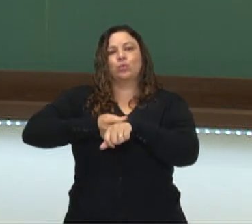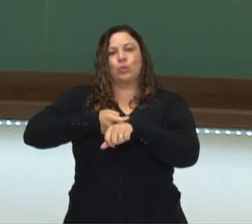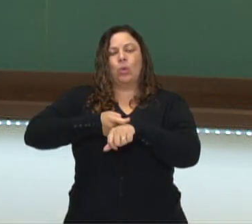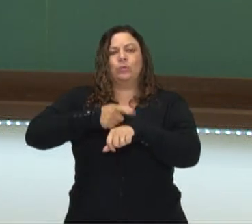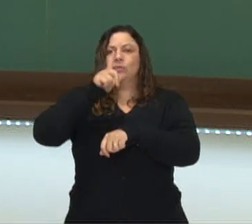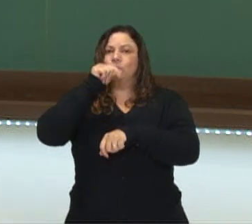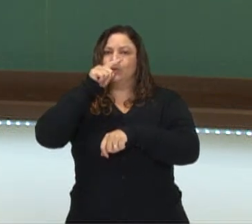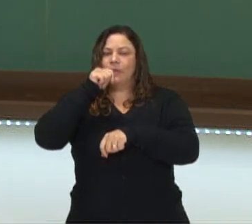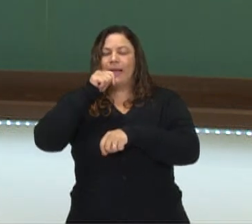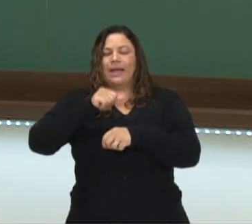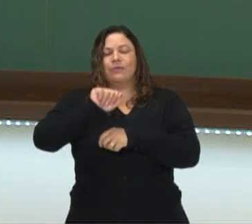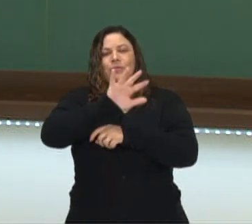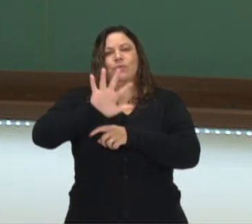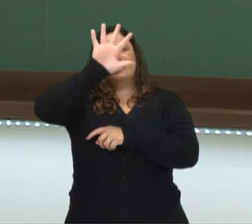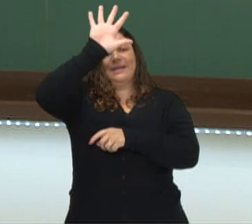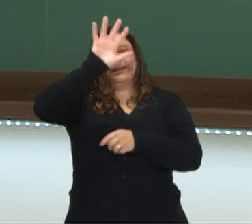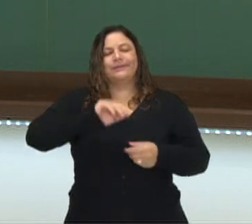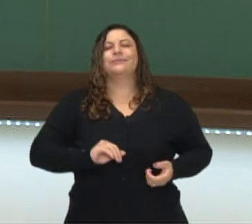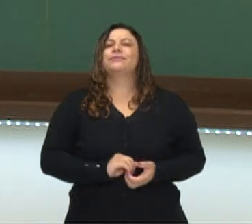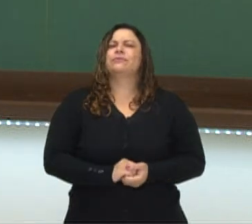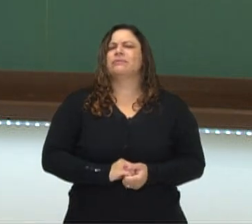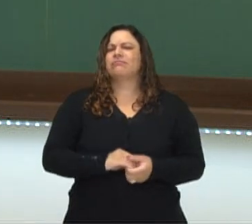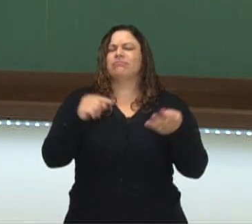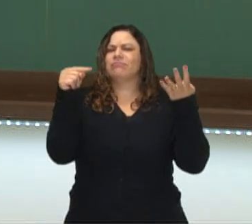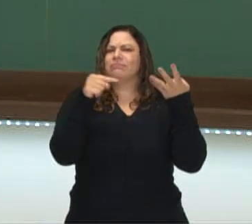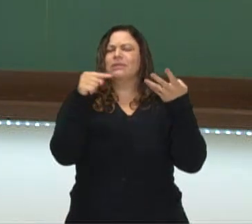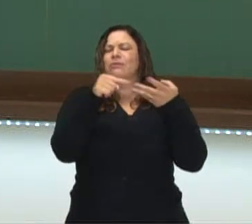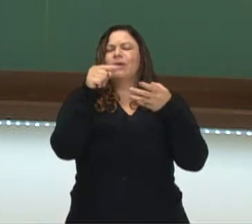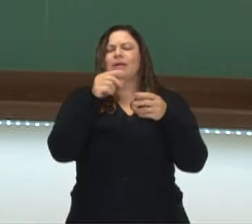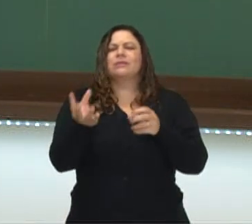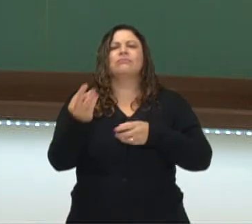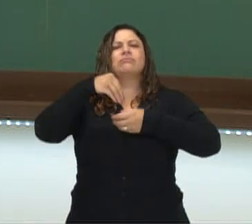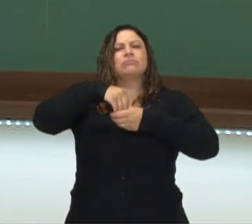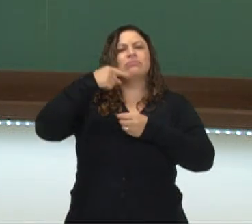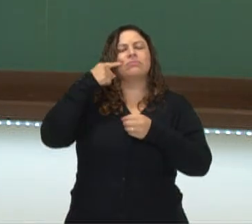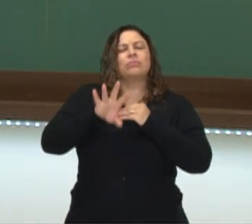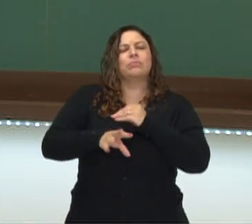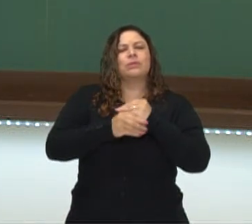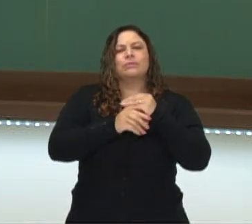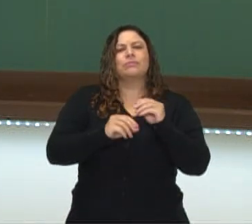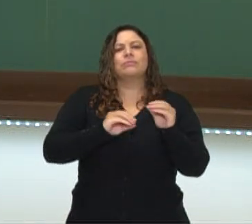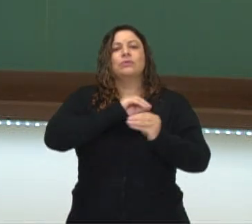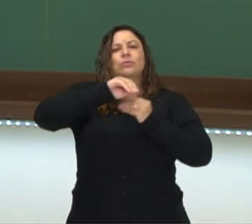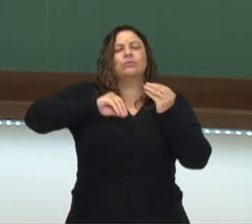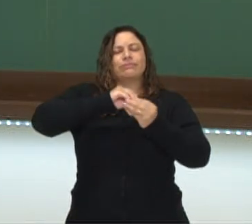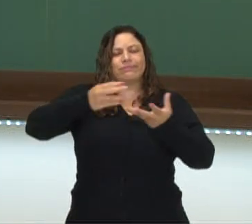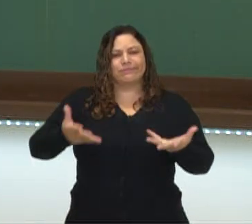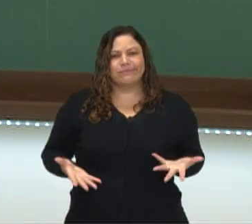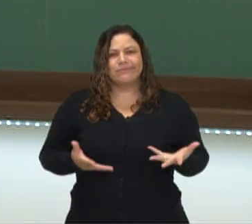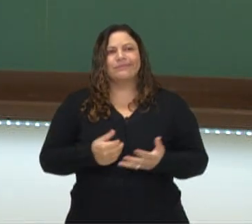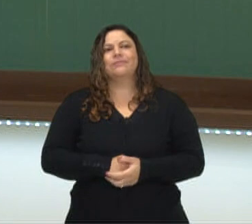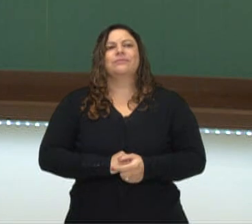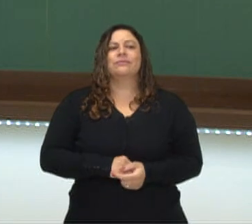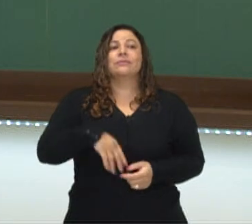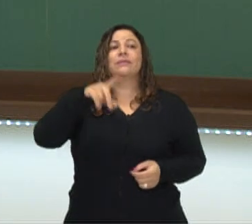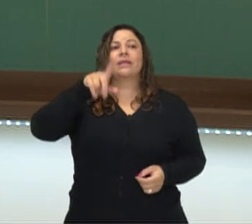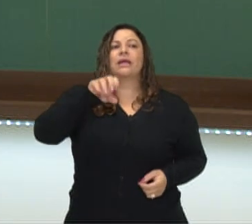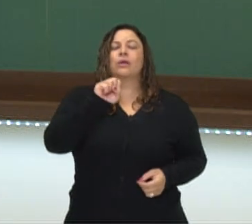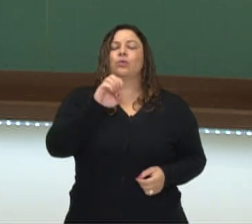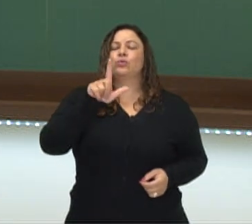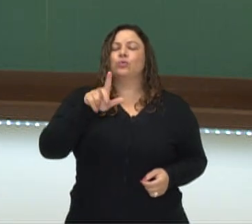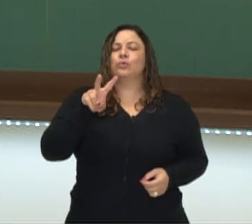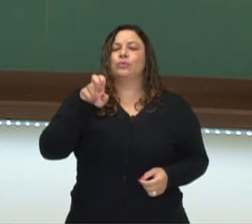Vamos falar agora sobre soluções. Mas o que são soluções, professora? As